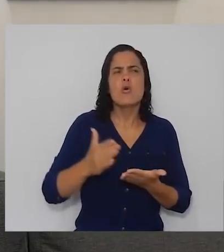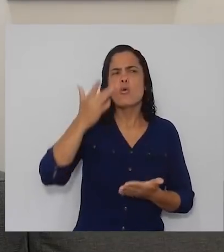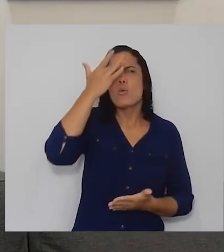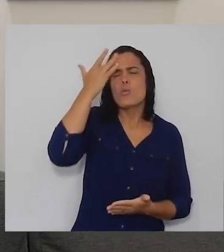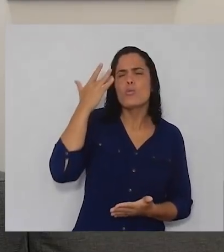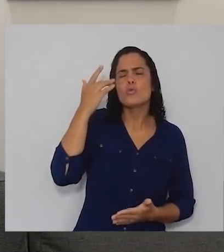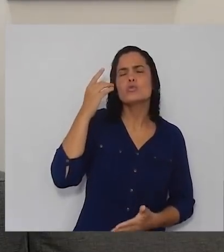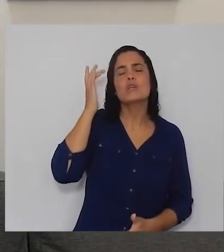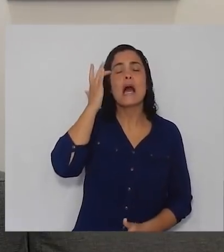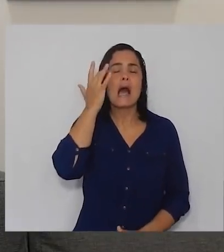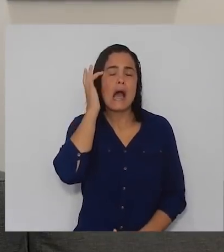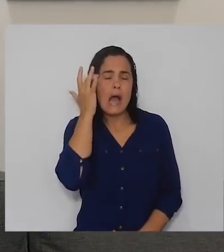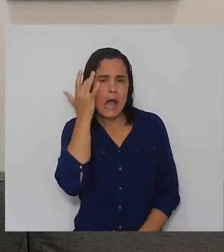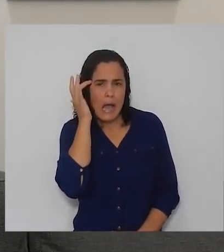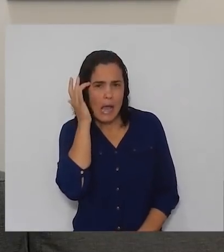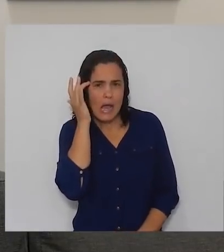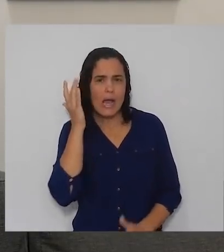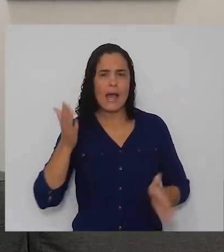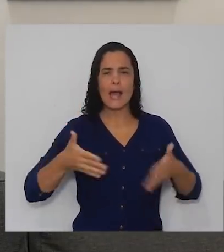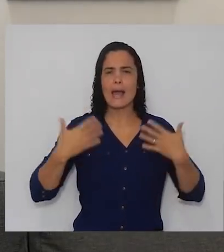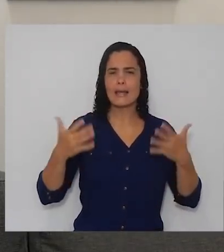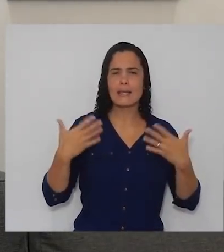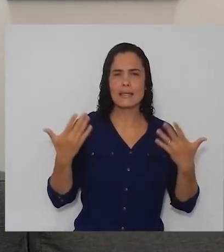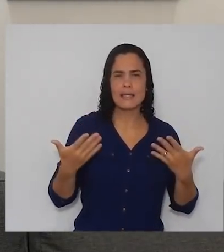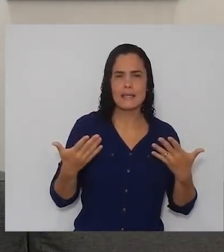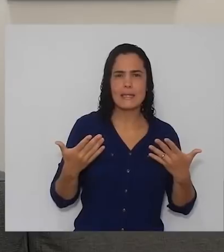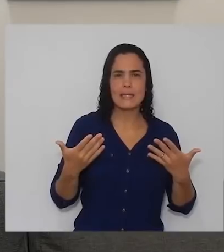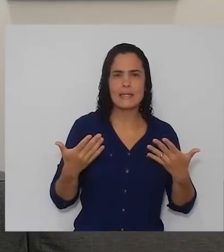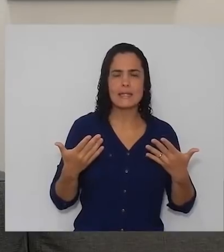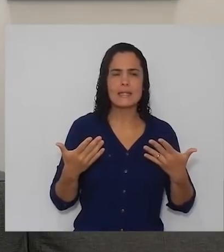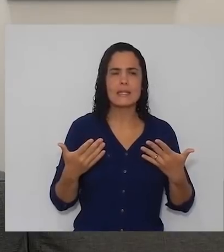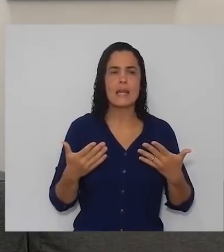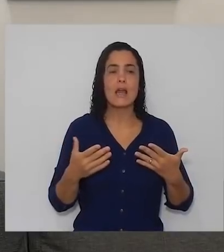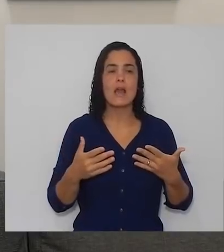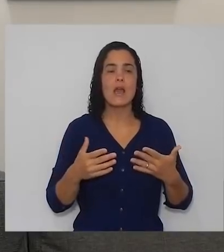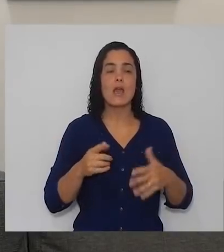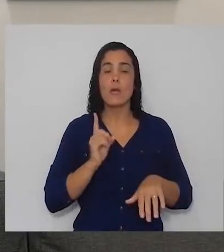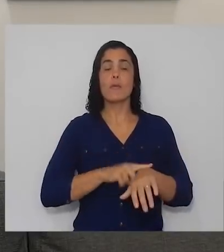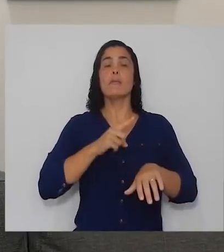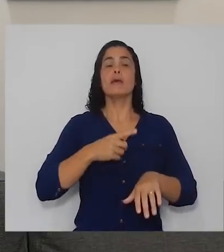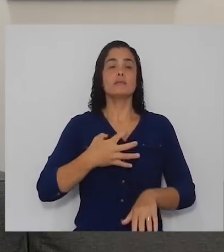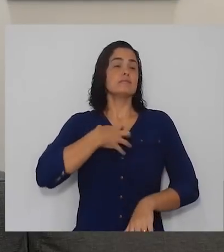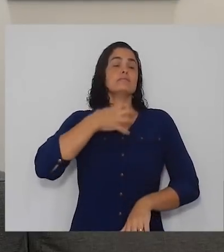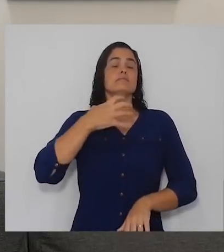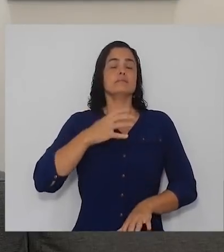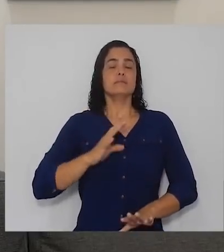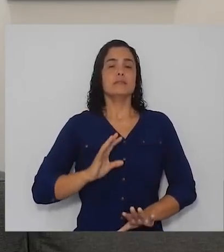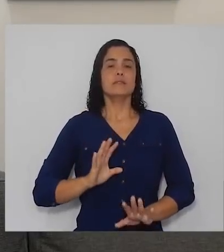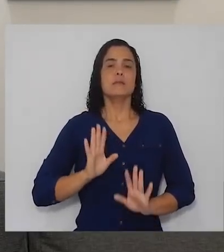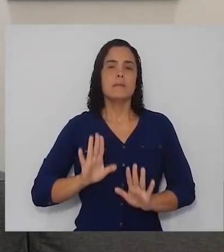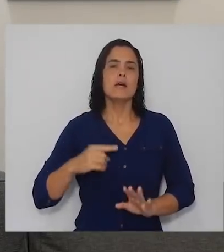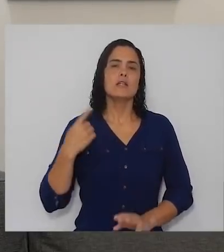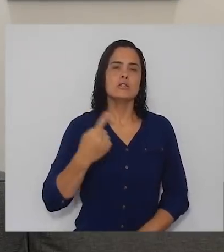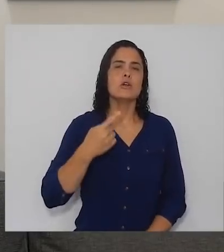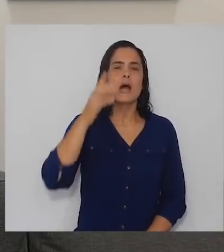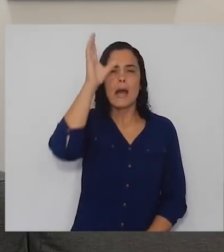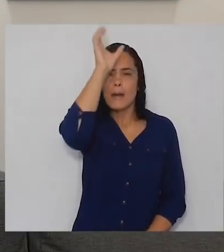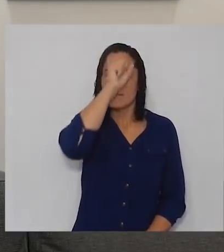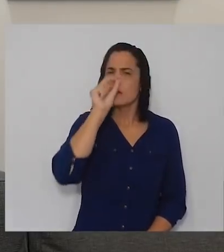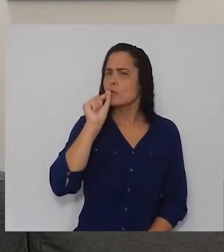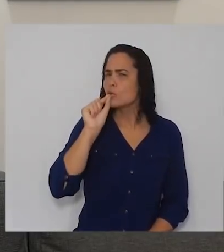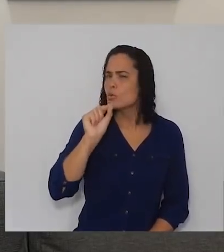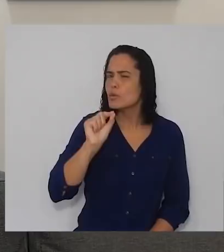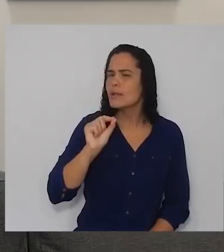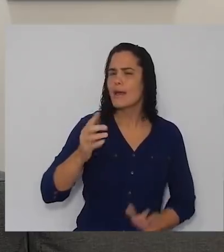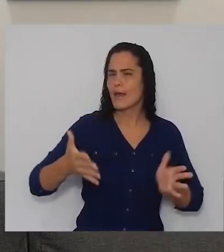a alegria é um estado de espírito. Nós temos visto isto nos estudos de quarta-feira, nas nossas quartas de vida plena, estudando sobre